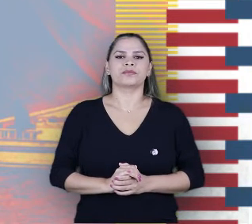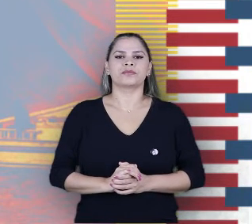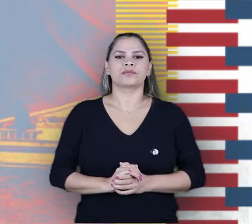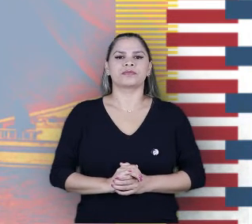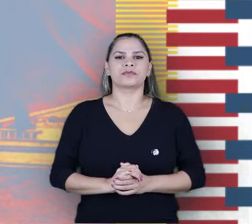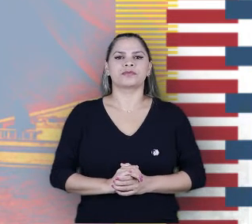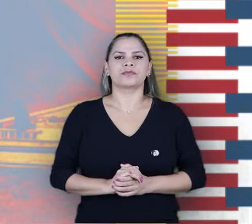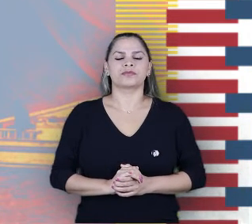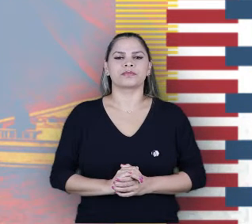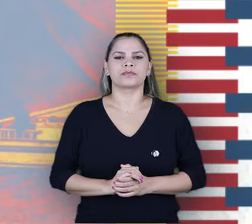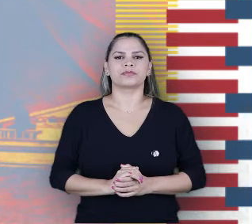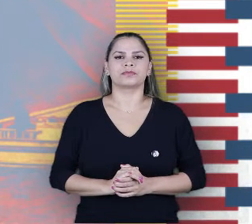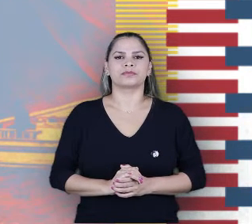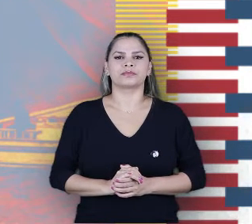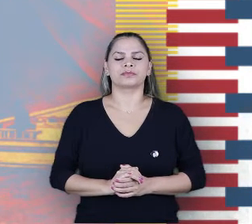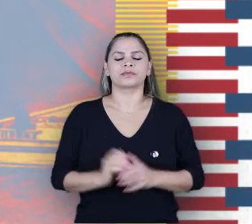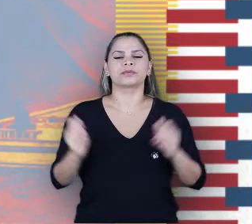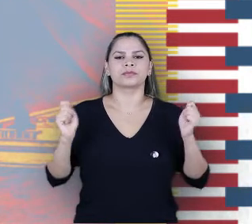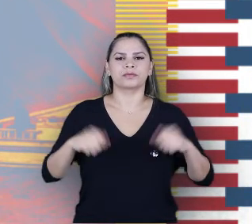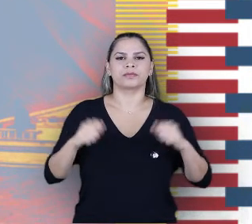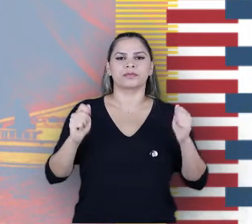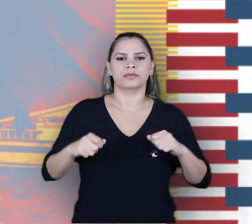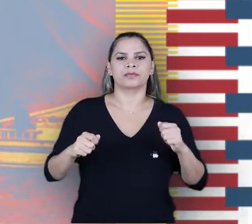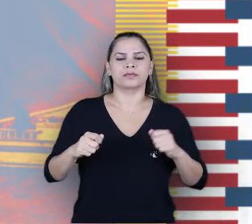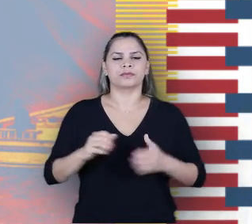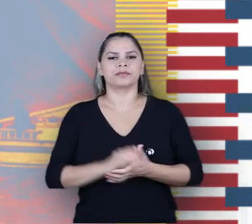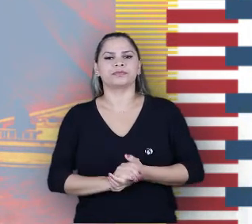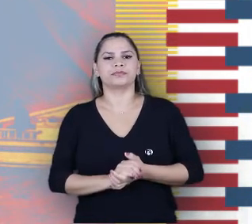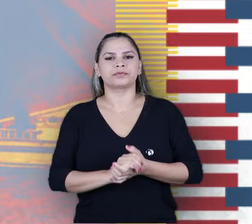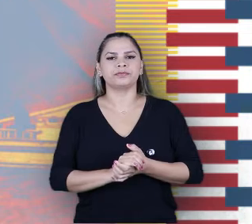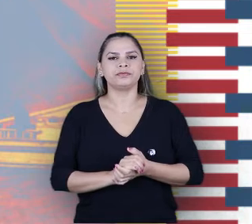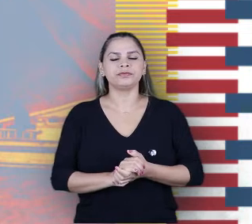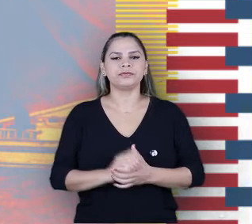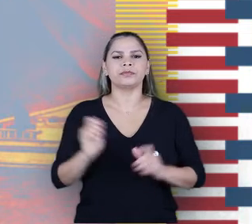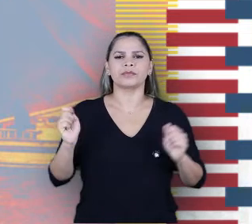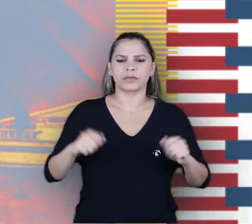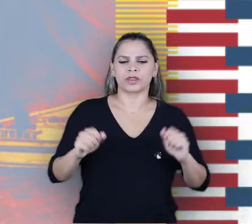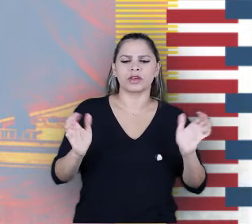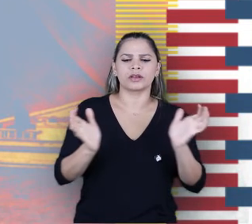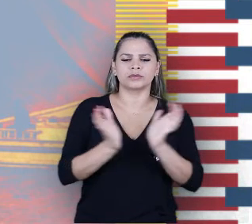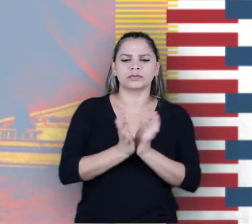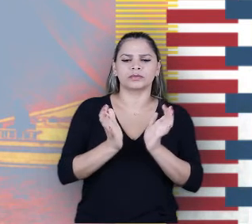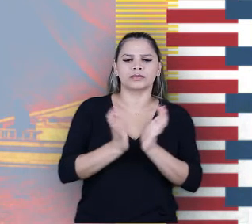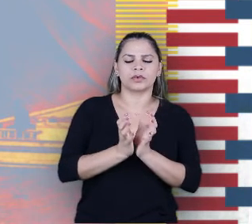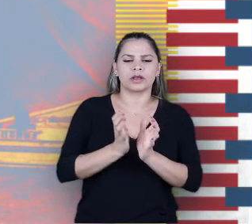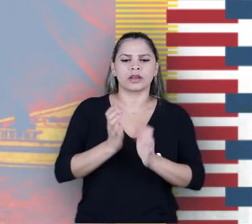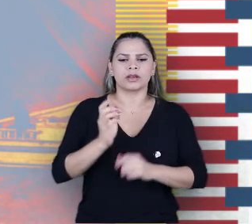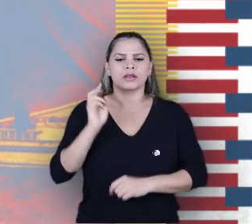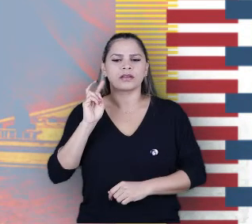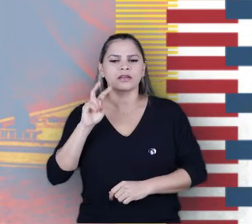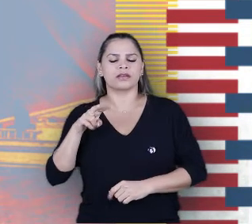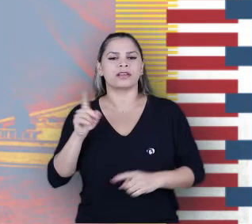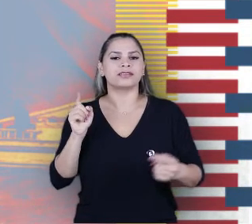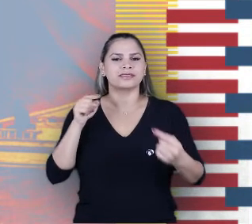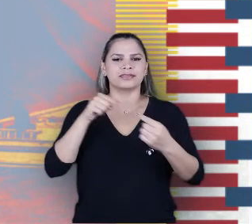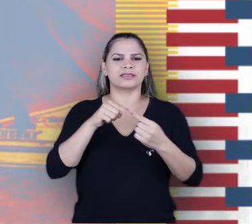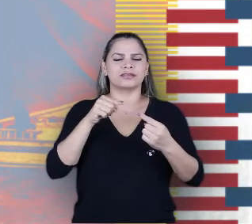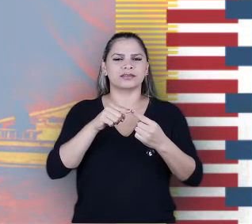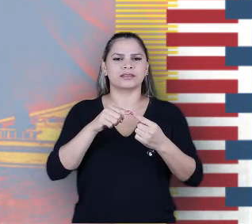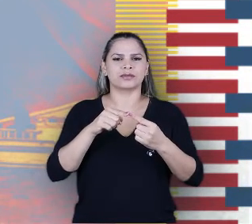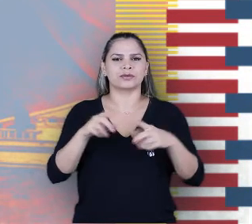para desenvolver as atividades. E considerar como base na prática do ensino o tratamento metodológico